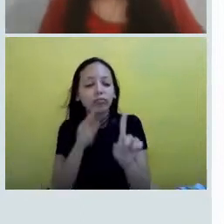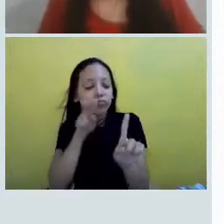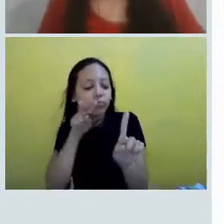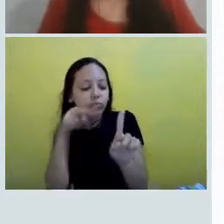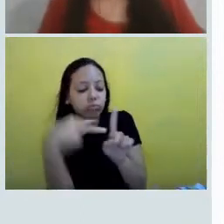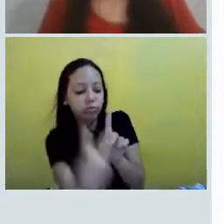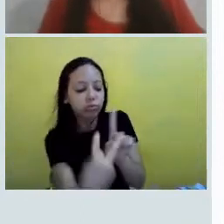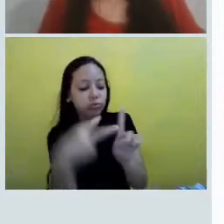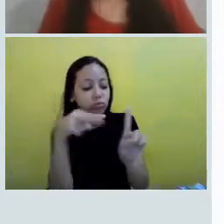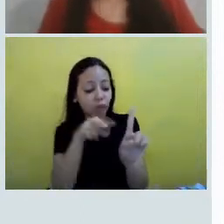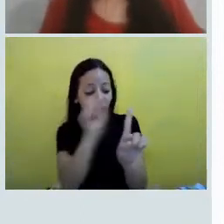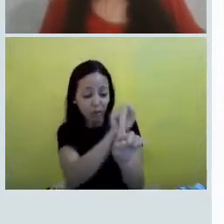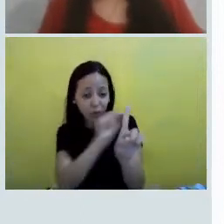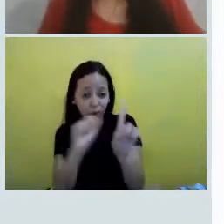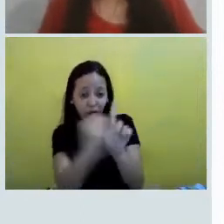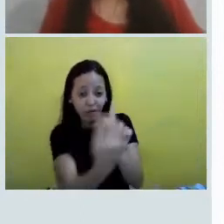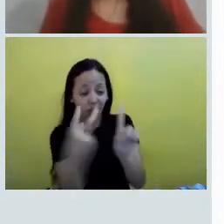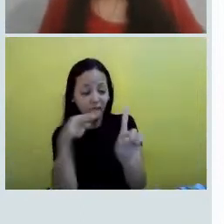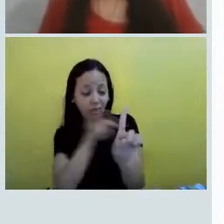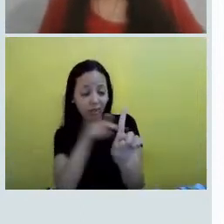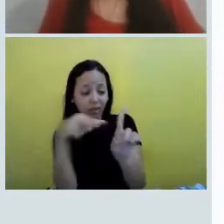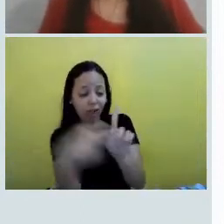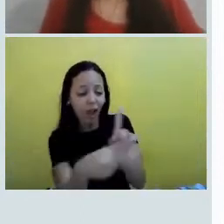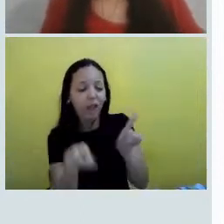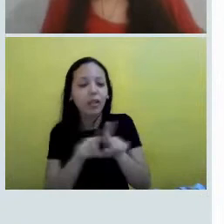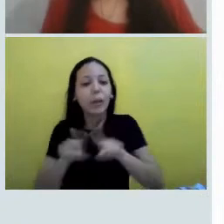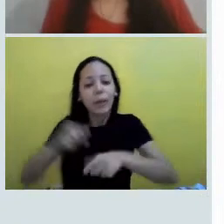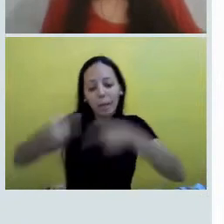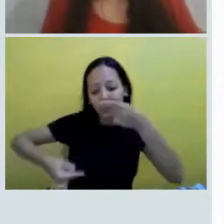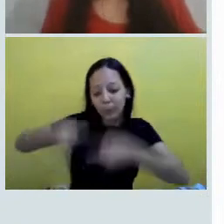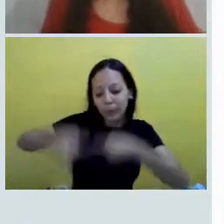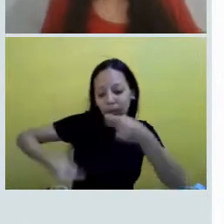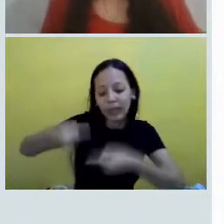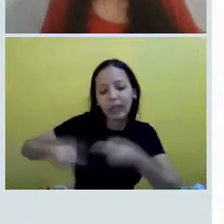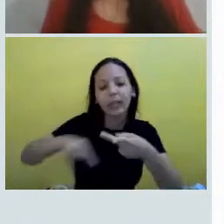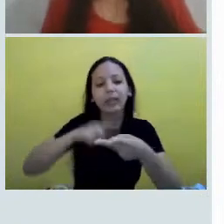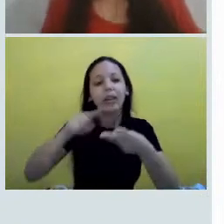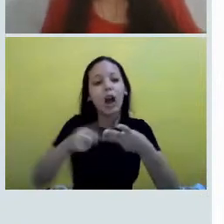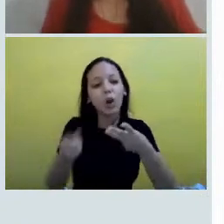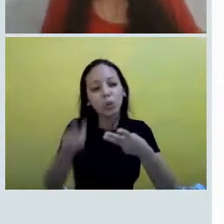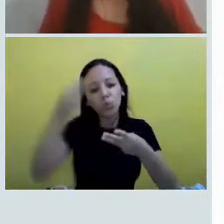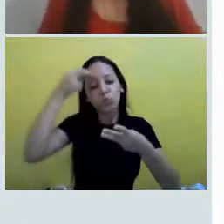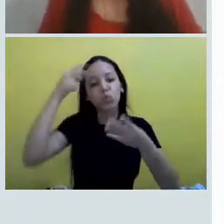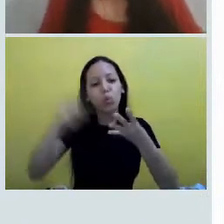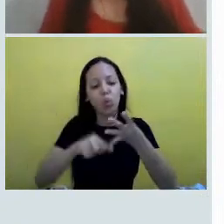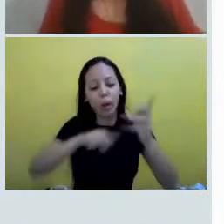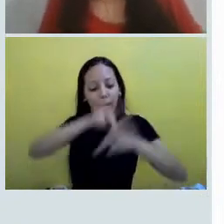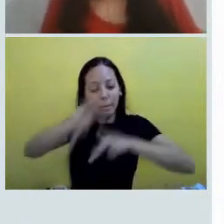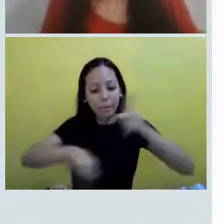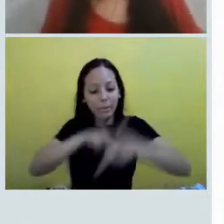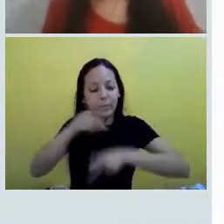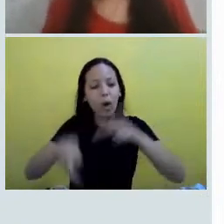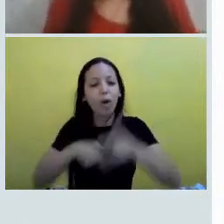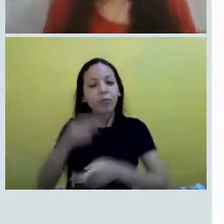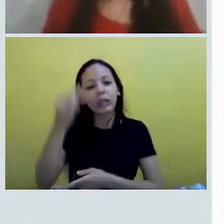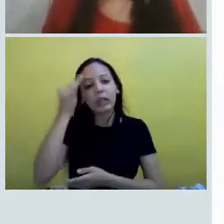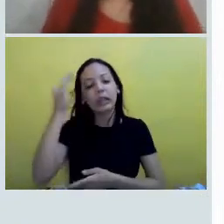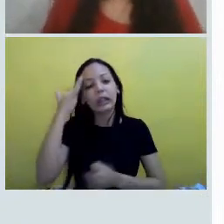sociedade, sobre a política, sobre as culturas, povos, e